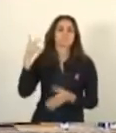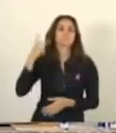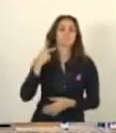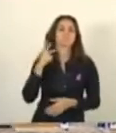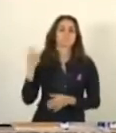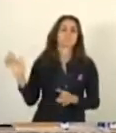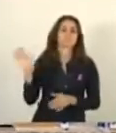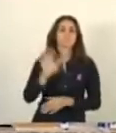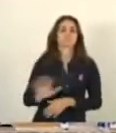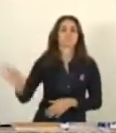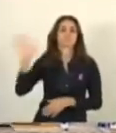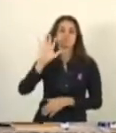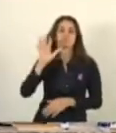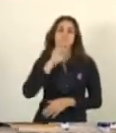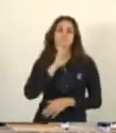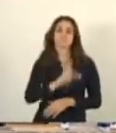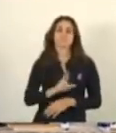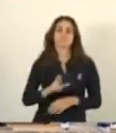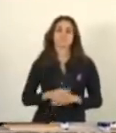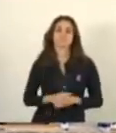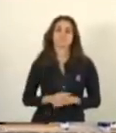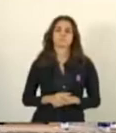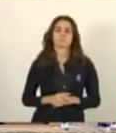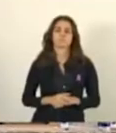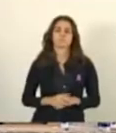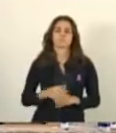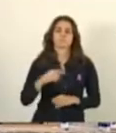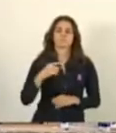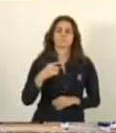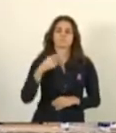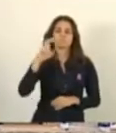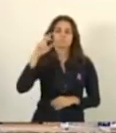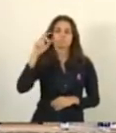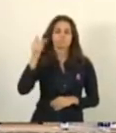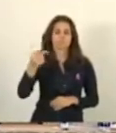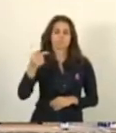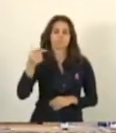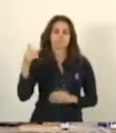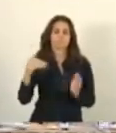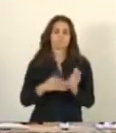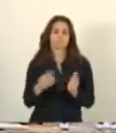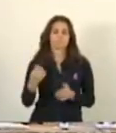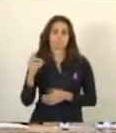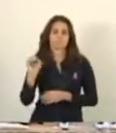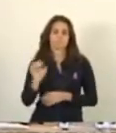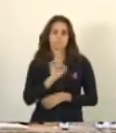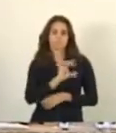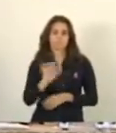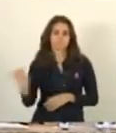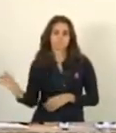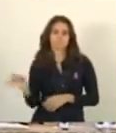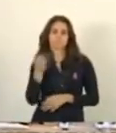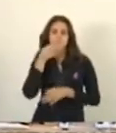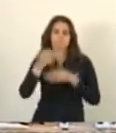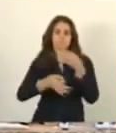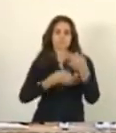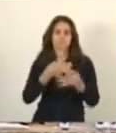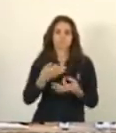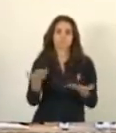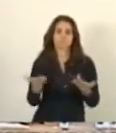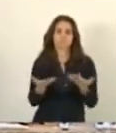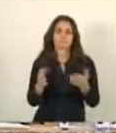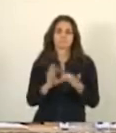também para elaboração do parecer. Do item 57 ao 105, trata-se de indicações das senhoras e senhores deputados. Nesse